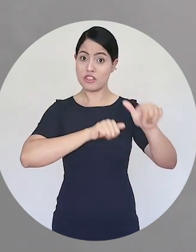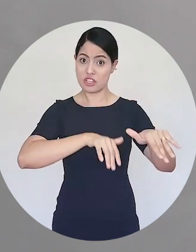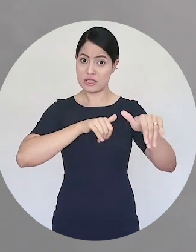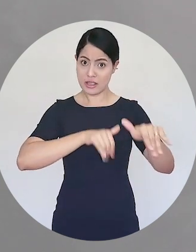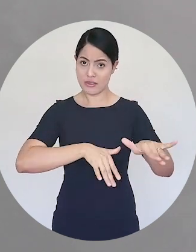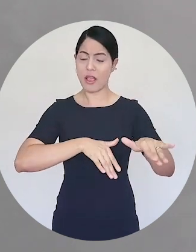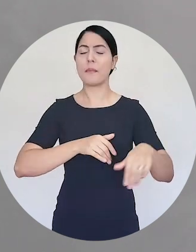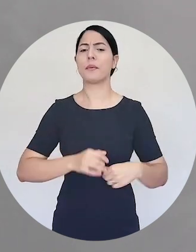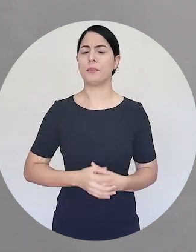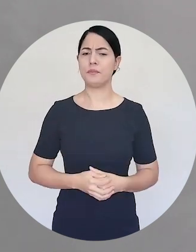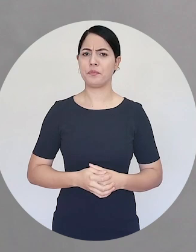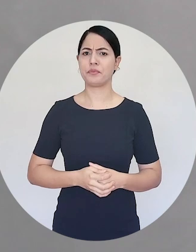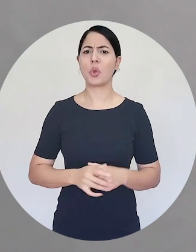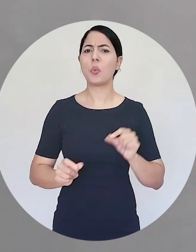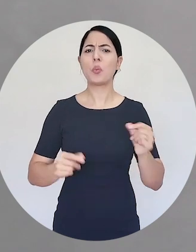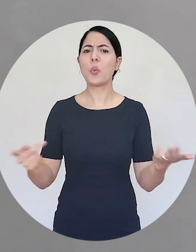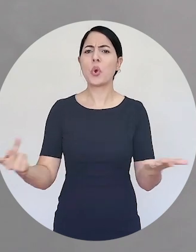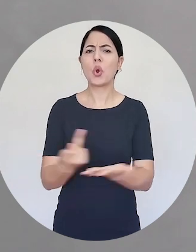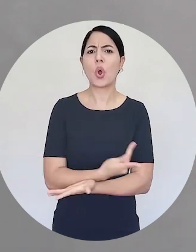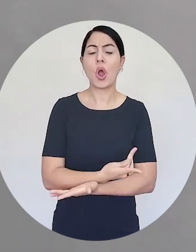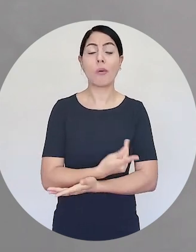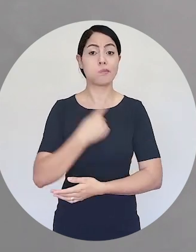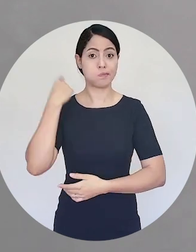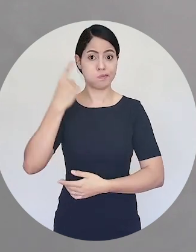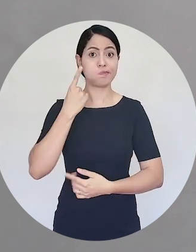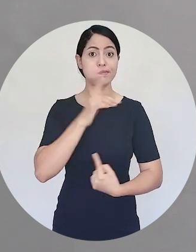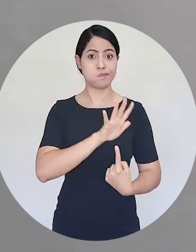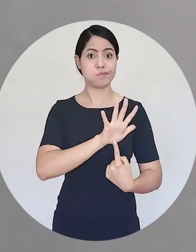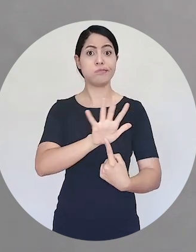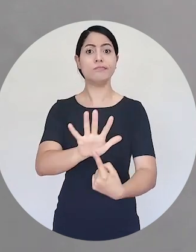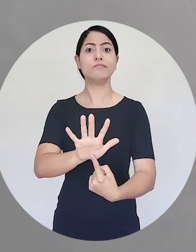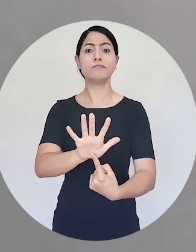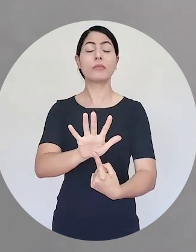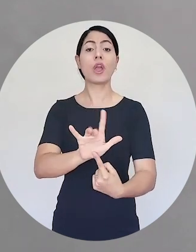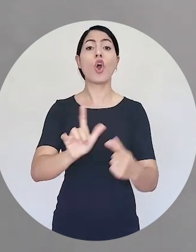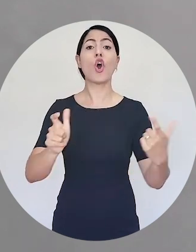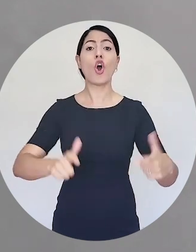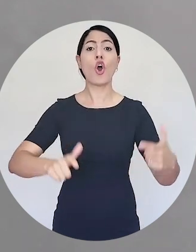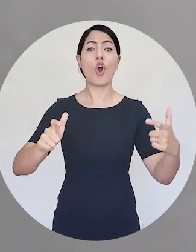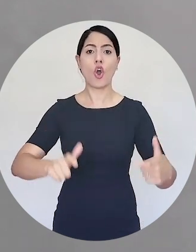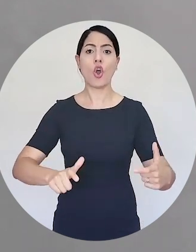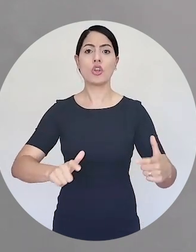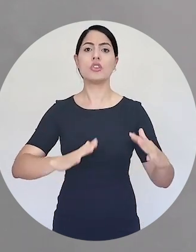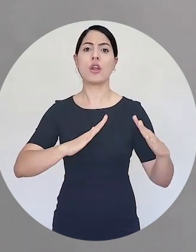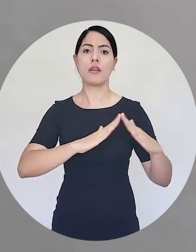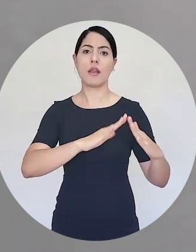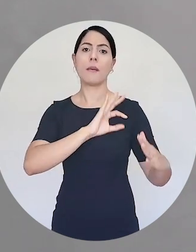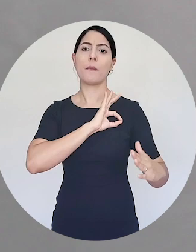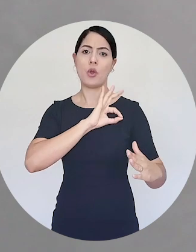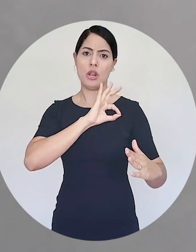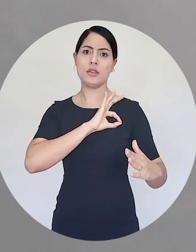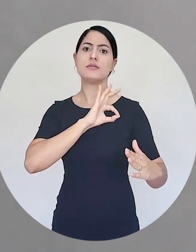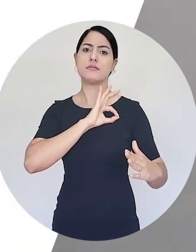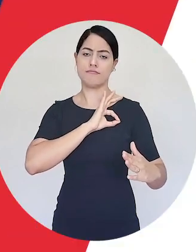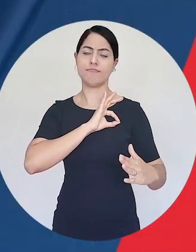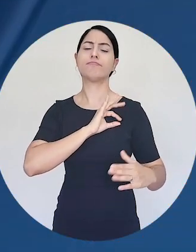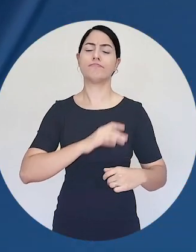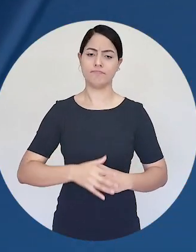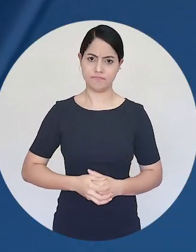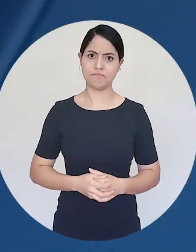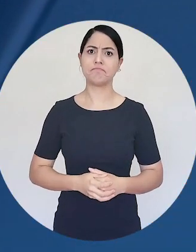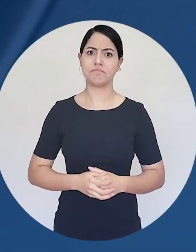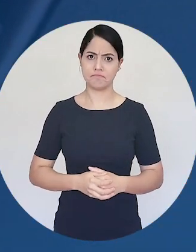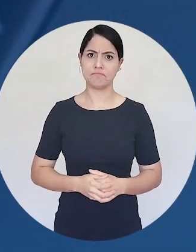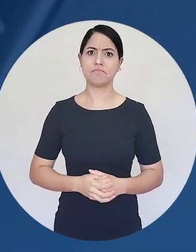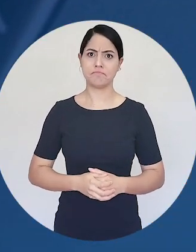de setembro. Advogados relatam que sofreram agressões na central de polícia da capital do estado.